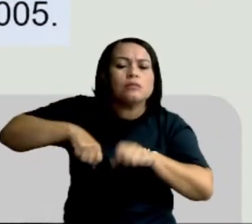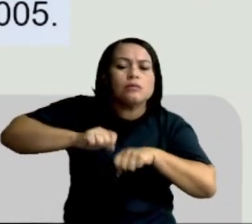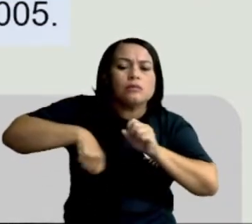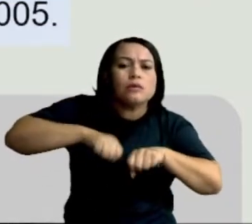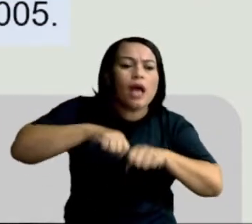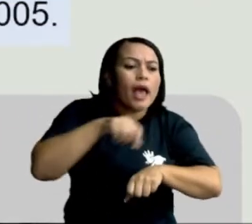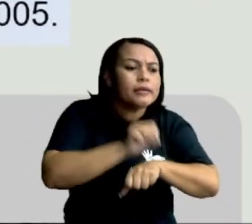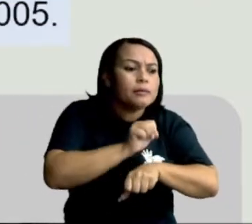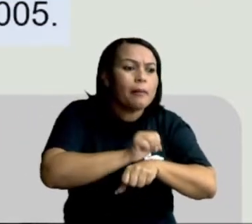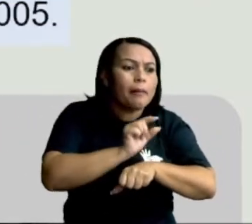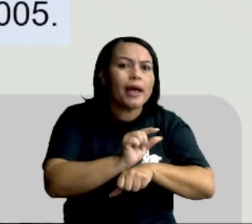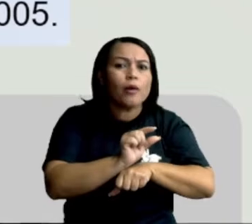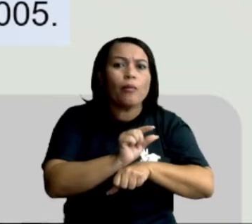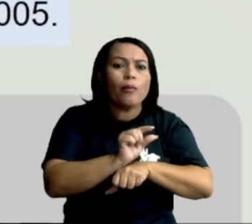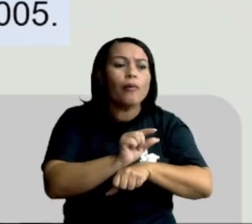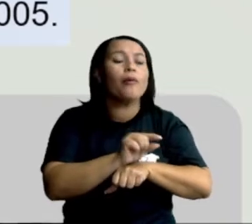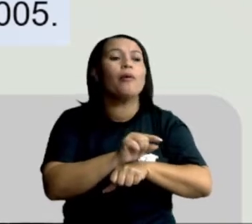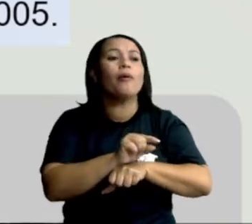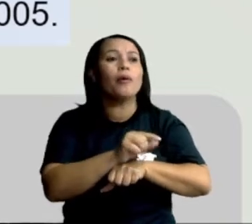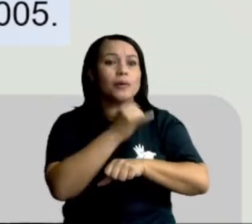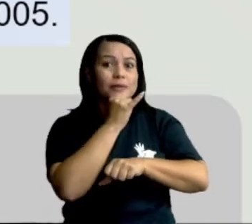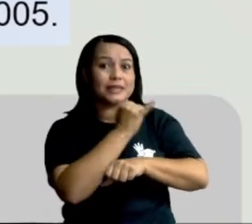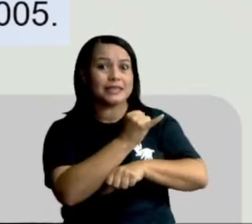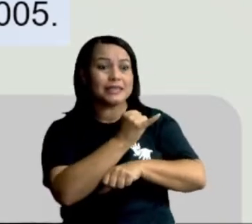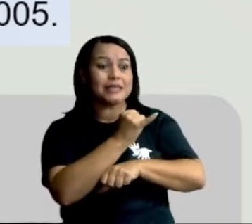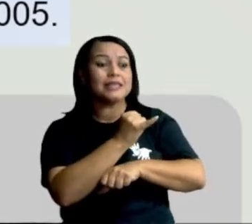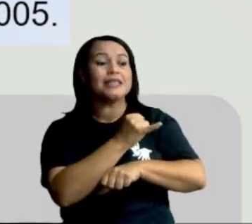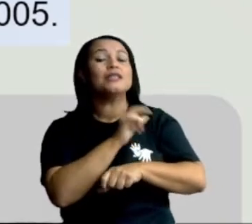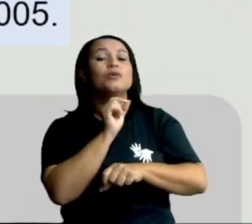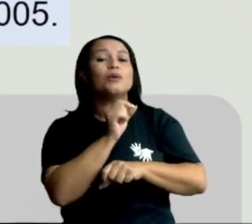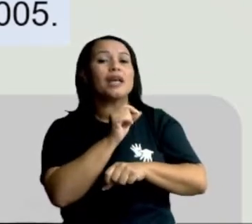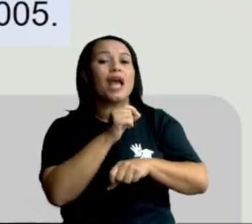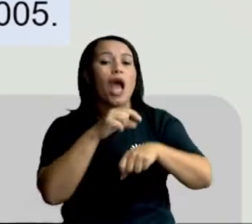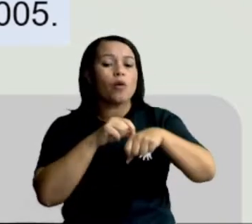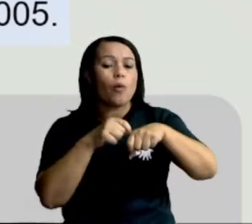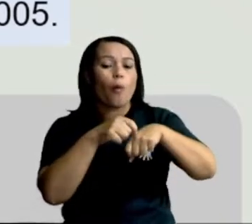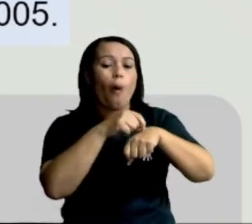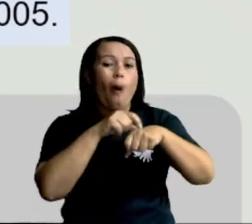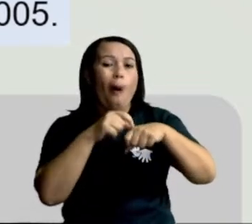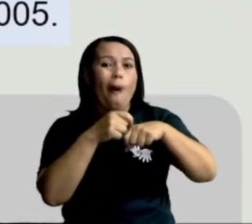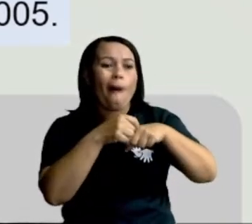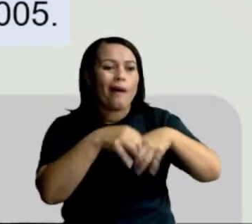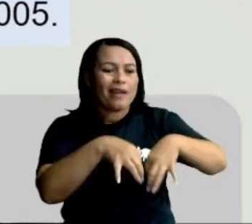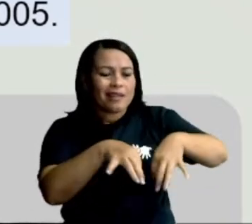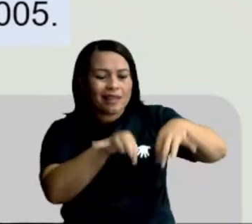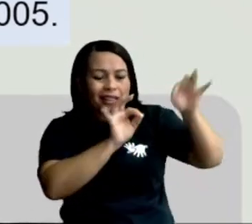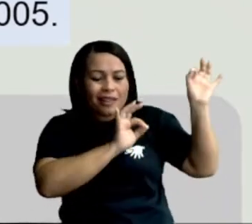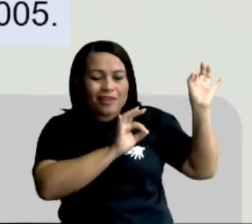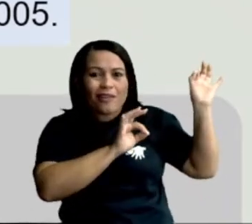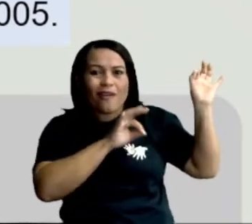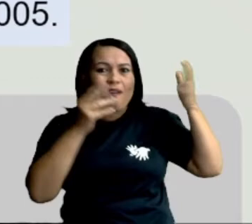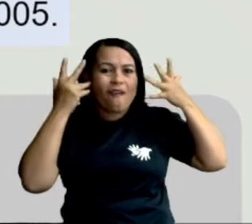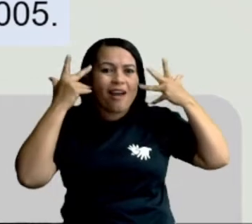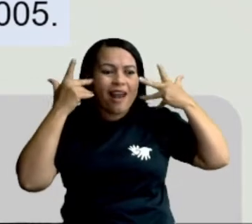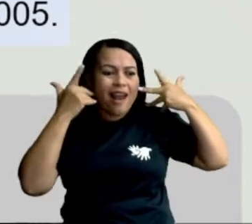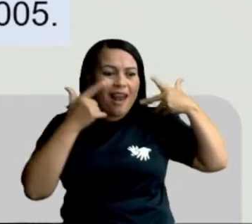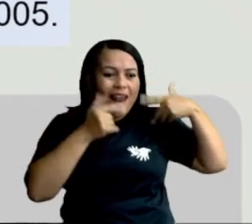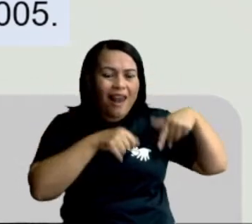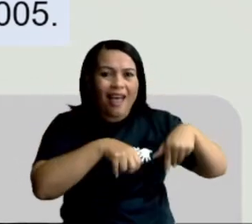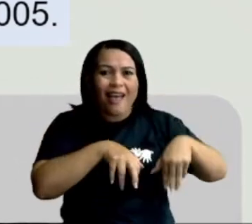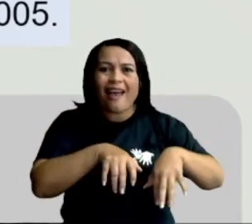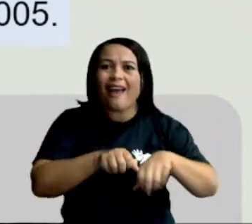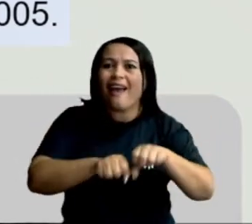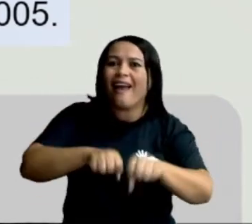"Espere um pouco", disse o ratinho, e roendo as malhas da rede, liberou o leão. Os fracos